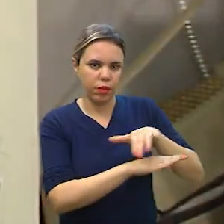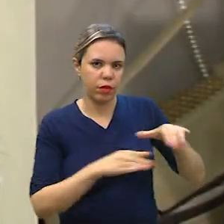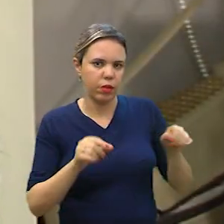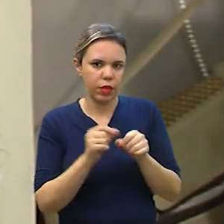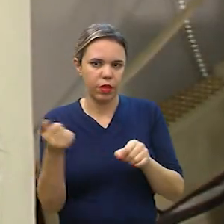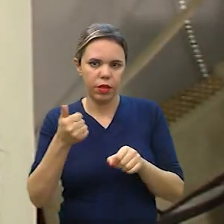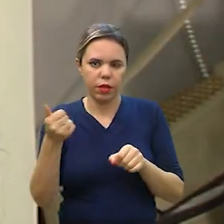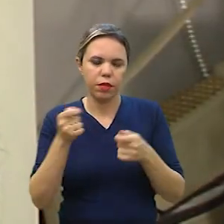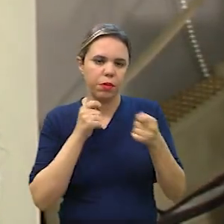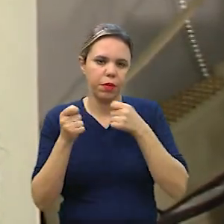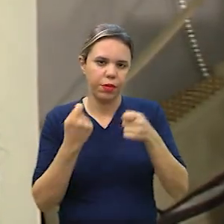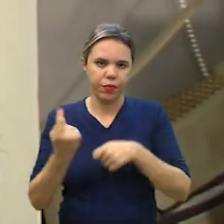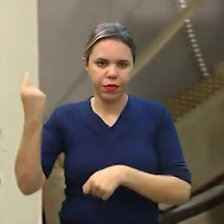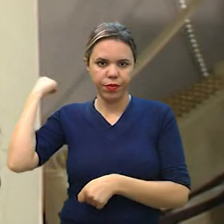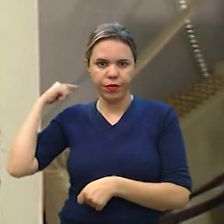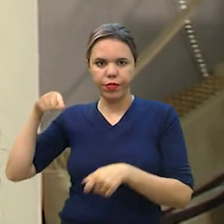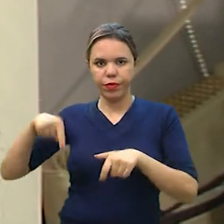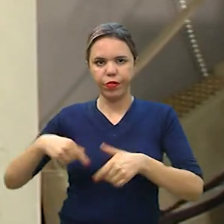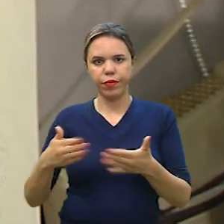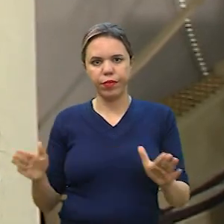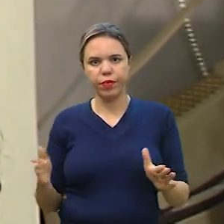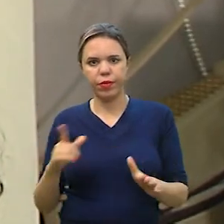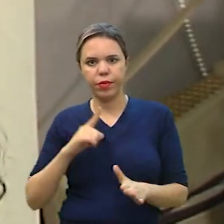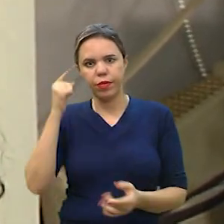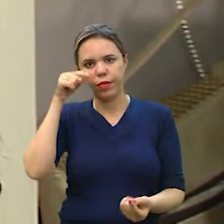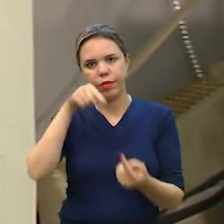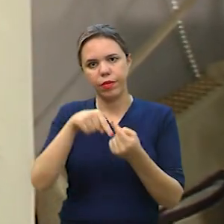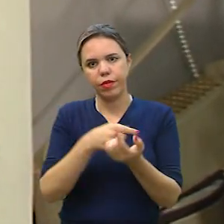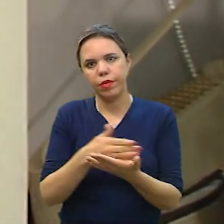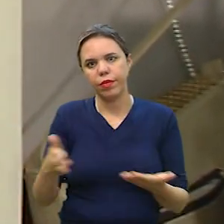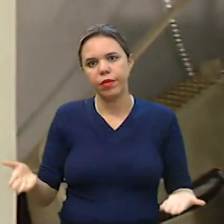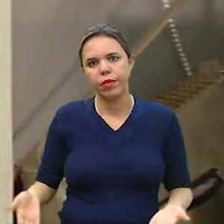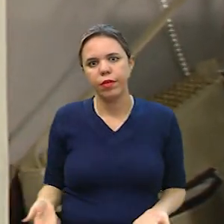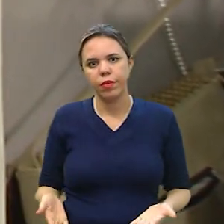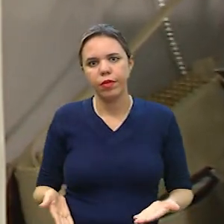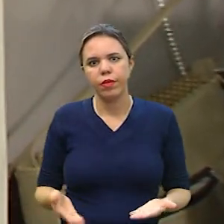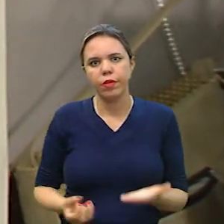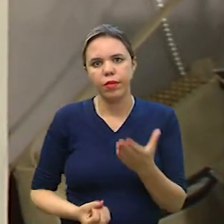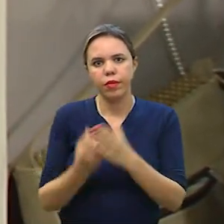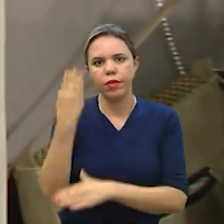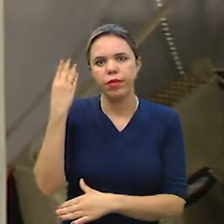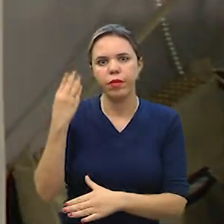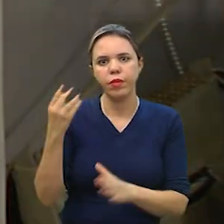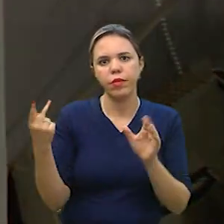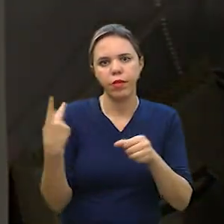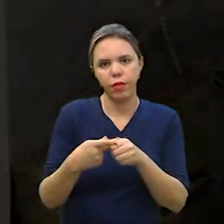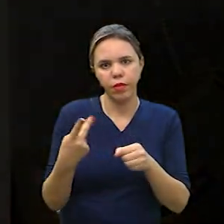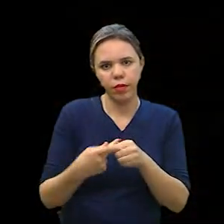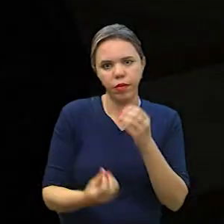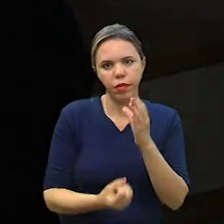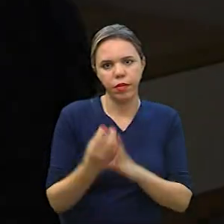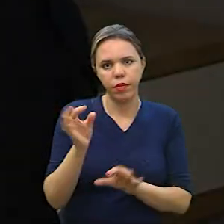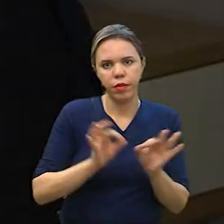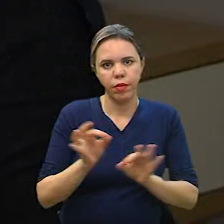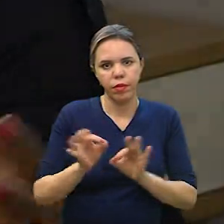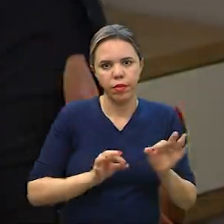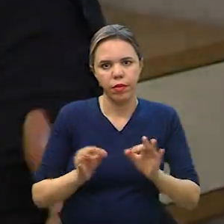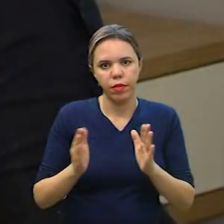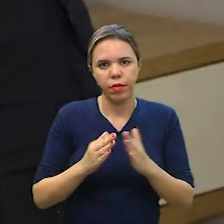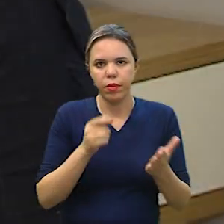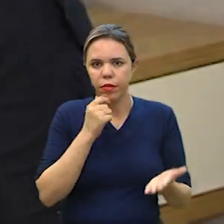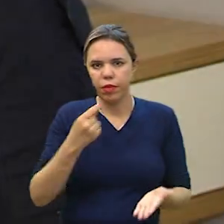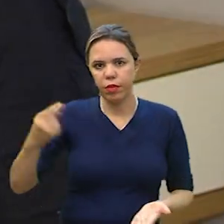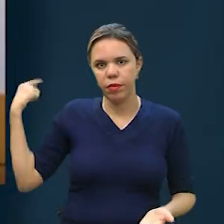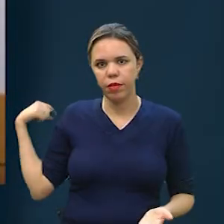fez a primeira entrevista, e ali então eu tive a ideia de começar a criar uma linha de produtos, né, nesta